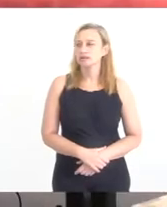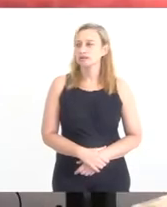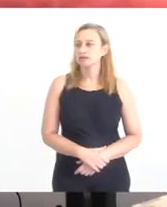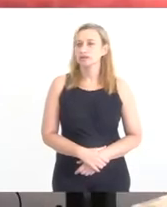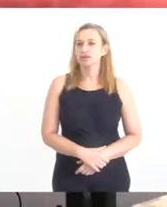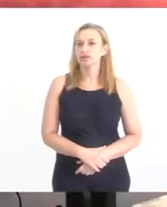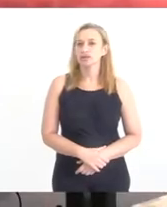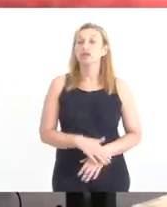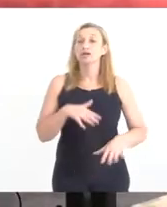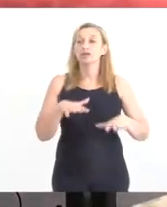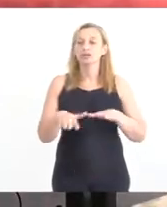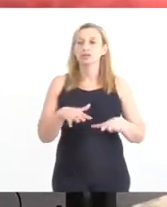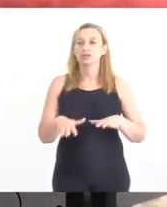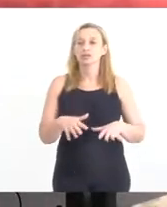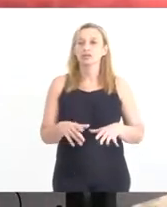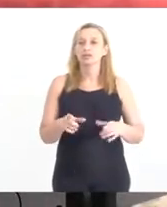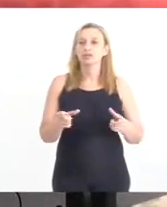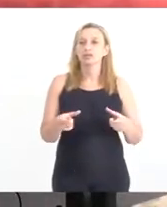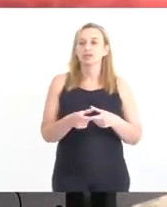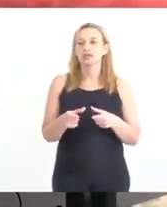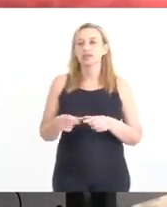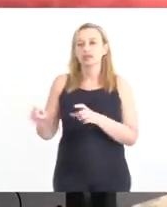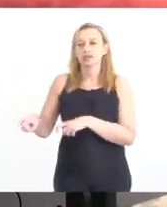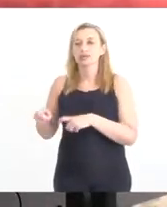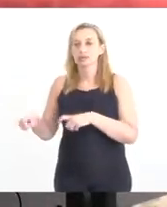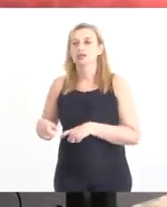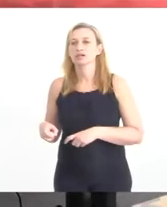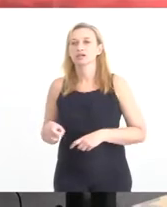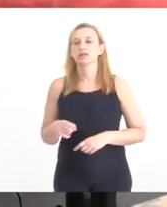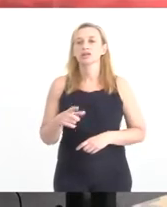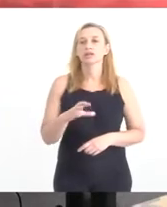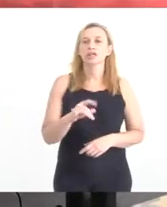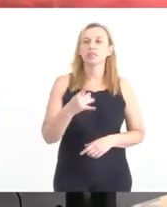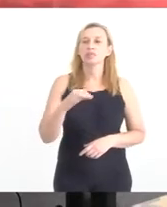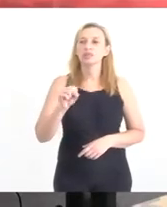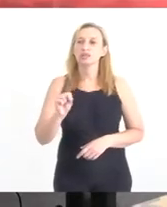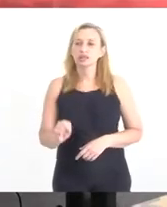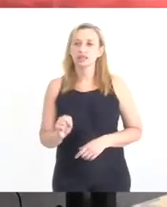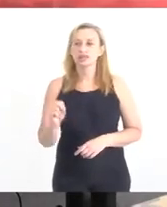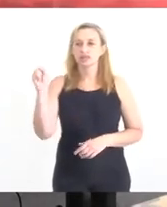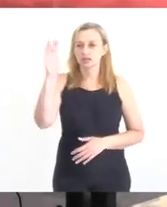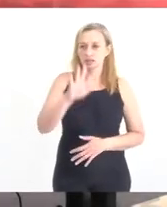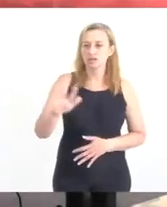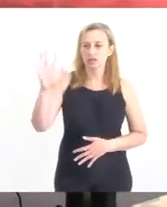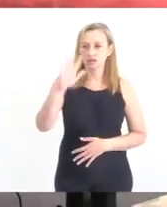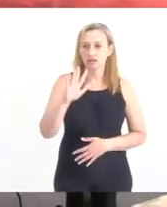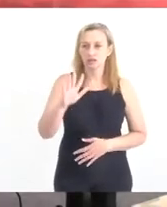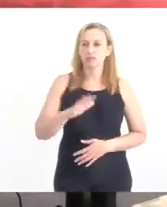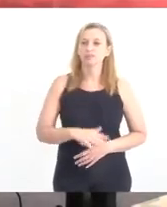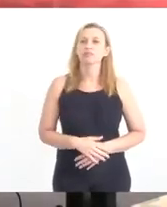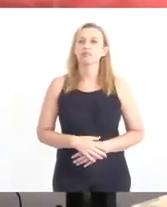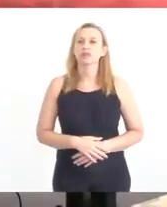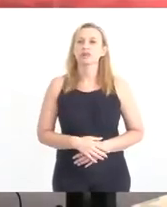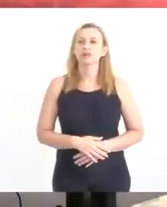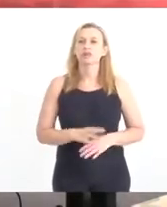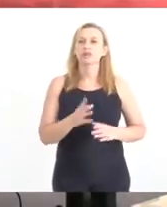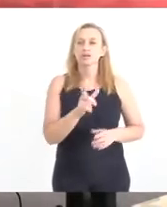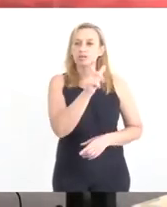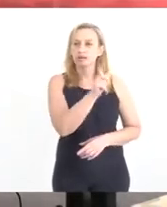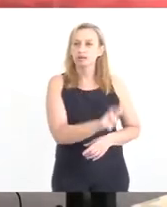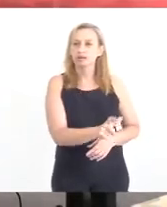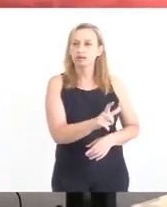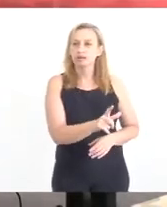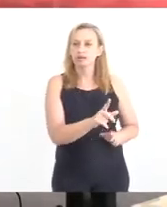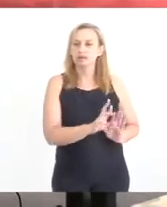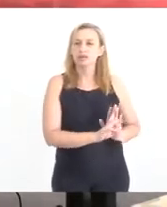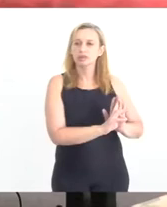o movimento dos pequenos agricultores é o movimento camponês de caráter nacional e Popular estará representada